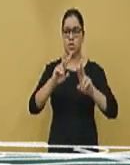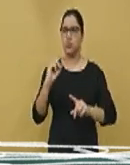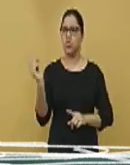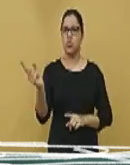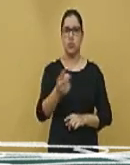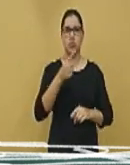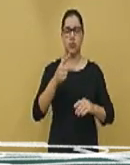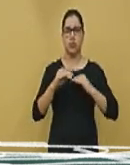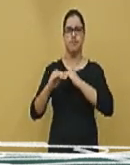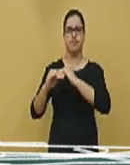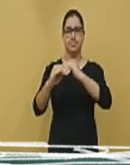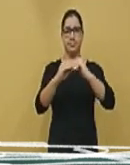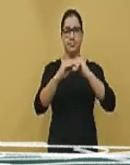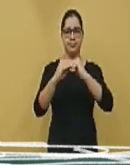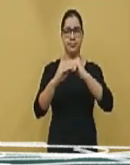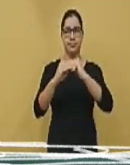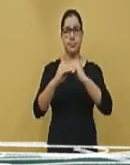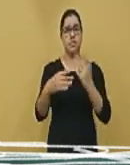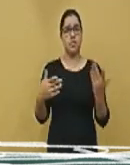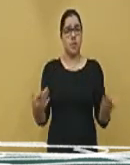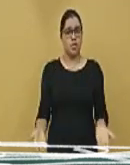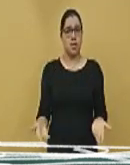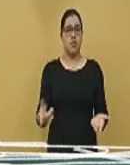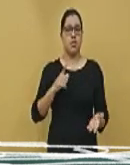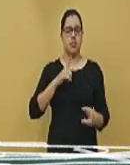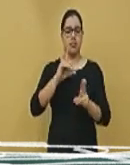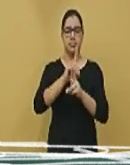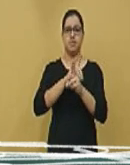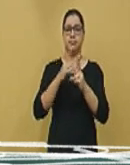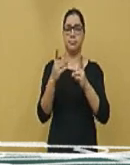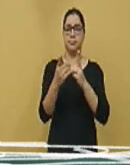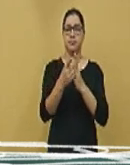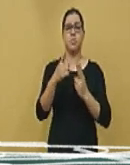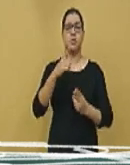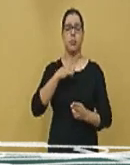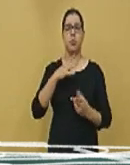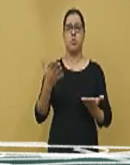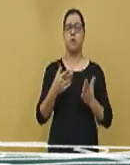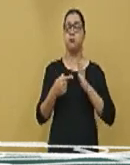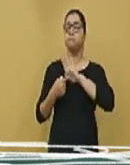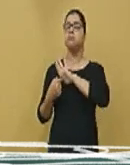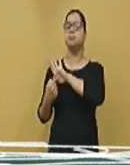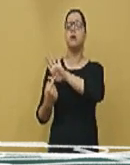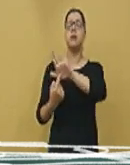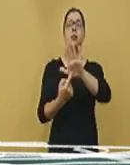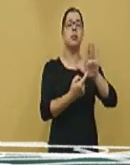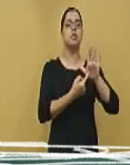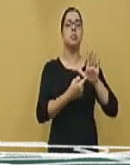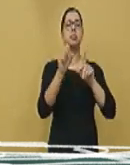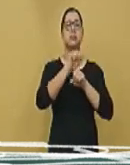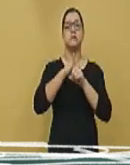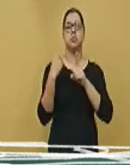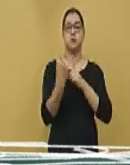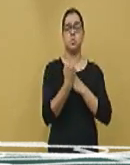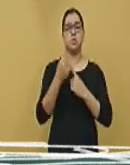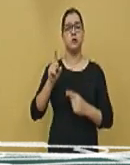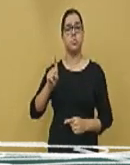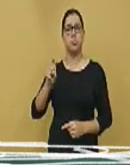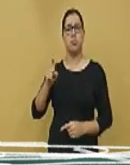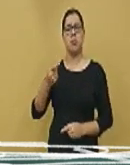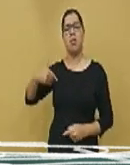iguais. E a Universidade Federal da Grande Dourados vem mostrando isso para a sociedade de Dourados, desde que foi